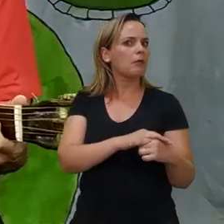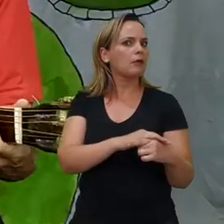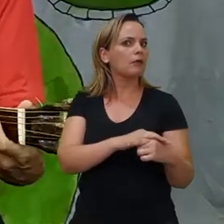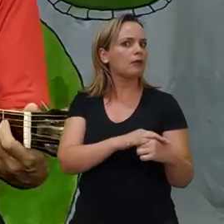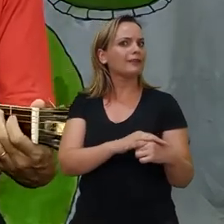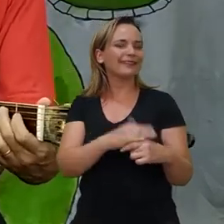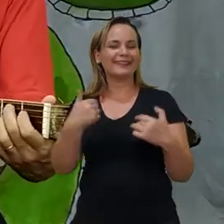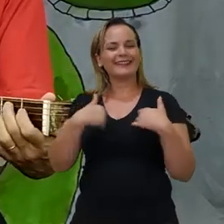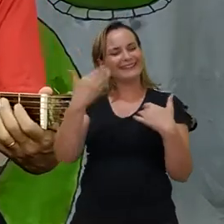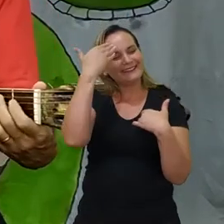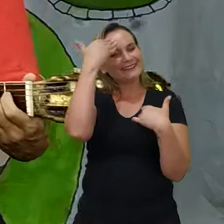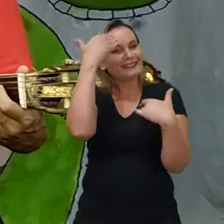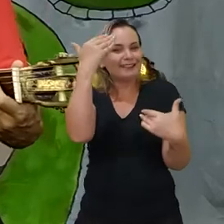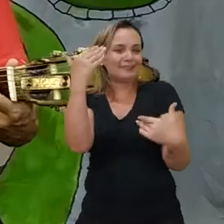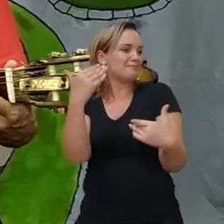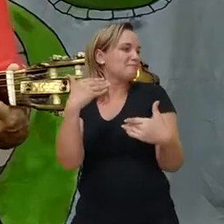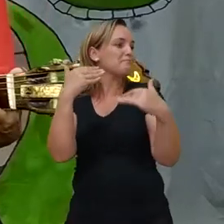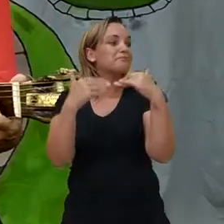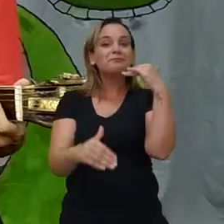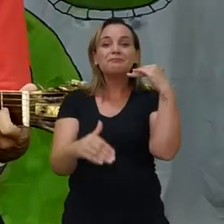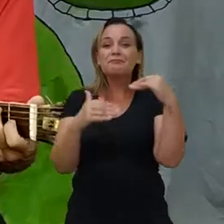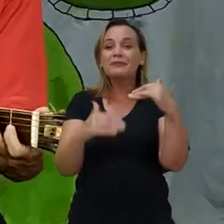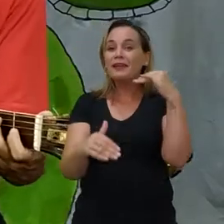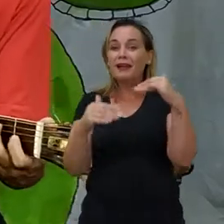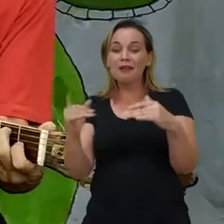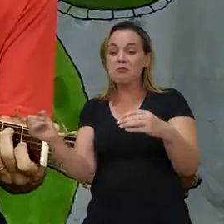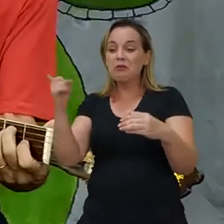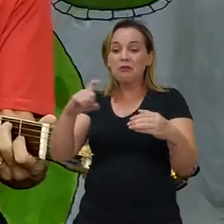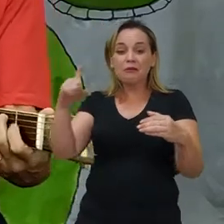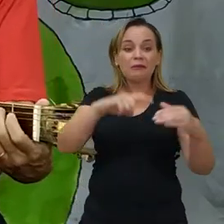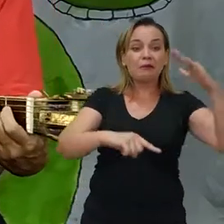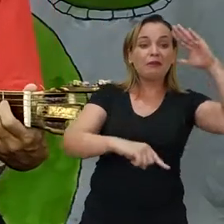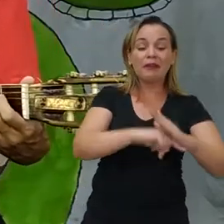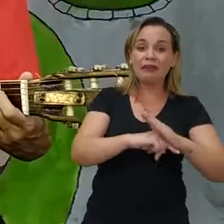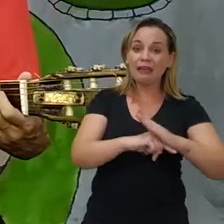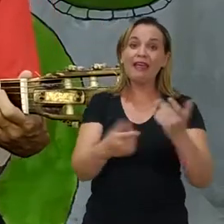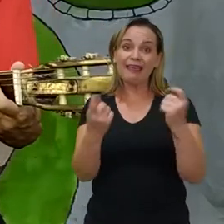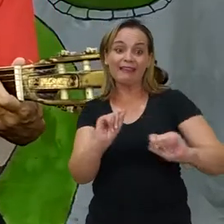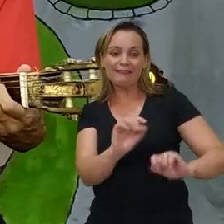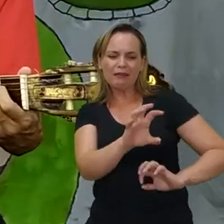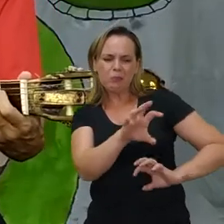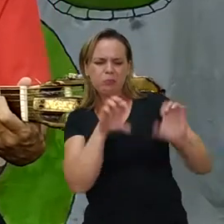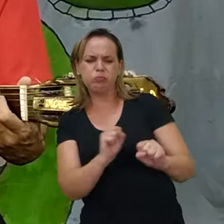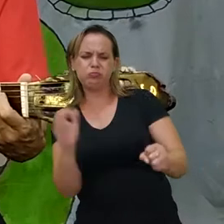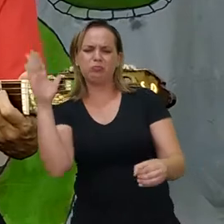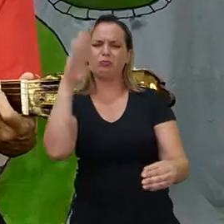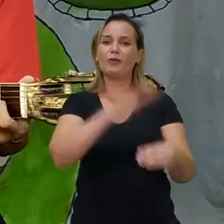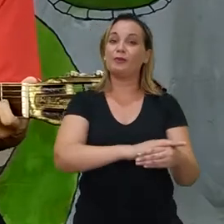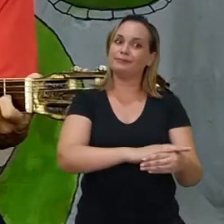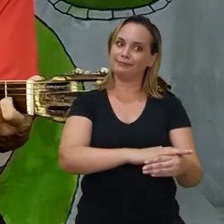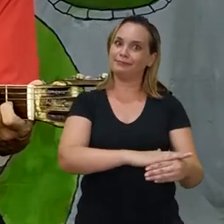muito agradecido, mas não posso concordar. Ratoeira é um perigo, ela pode